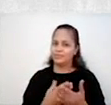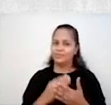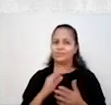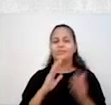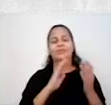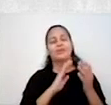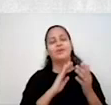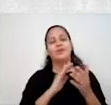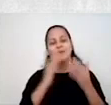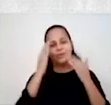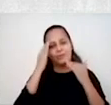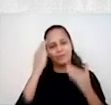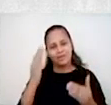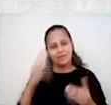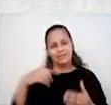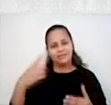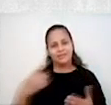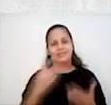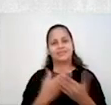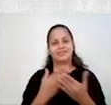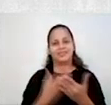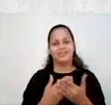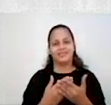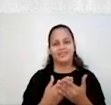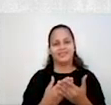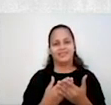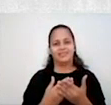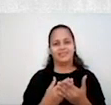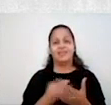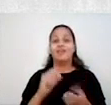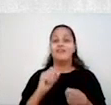Bons estudos, muito obrigado e até